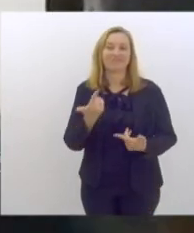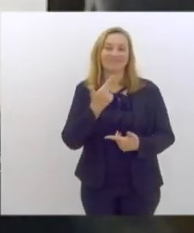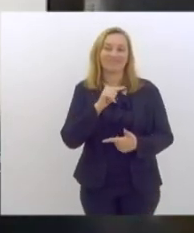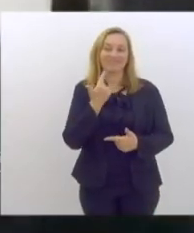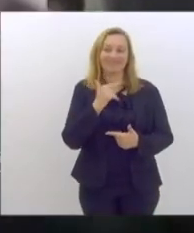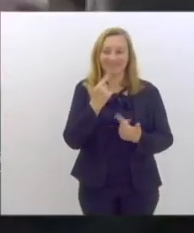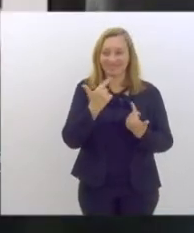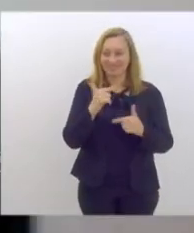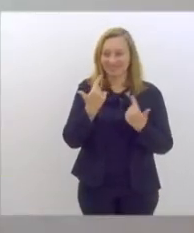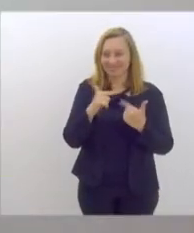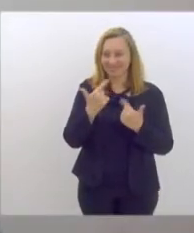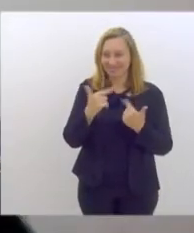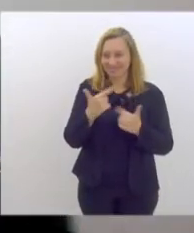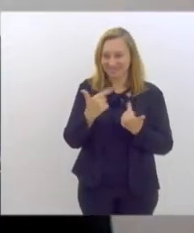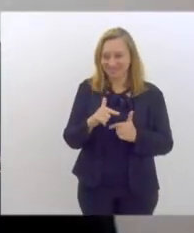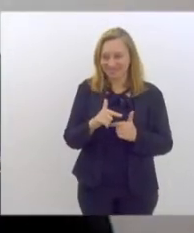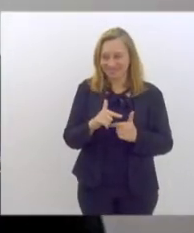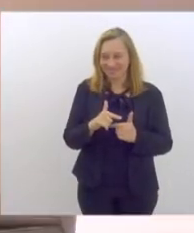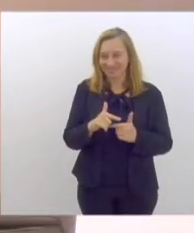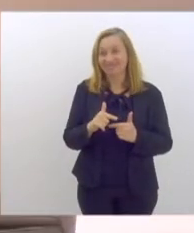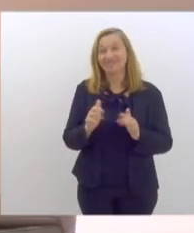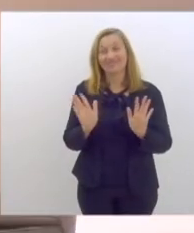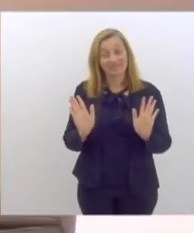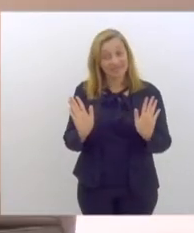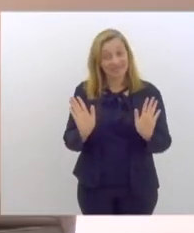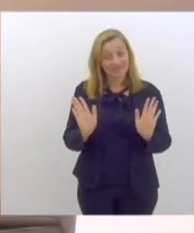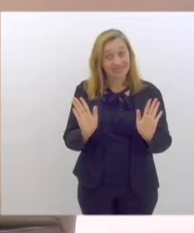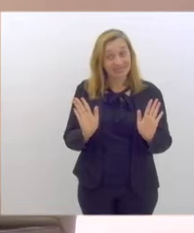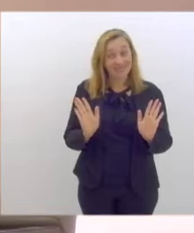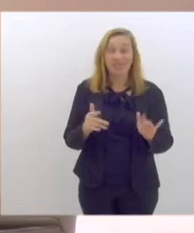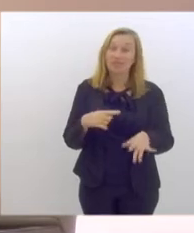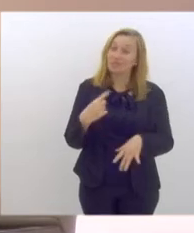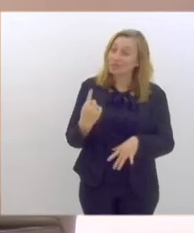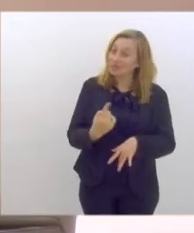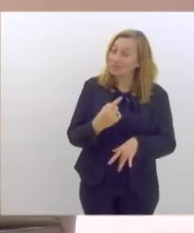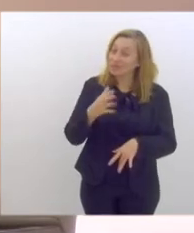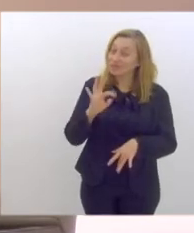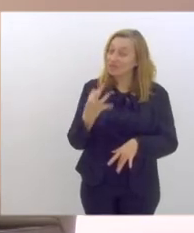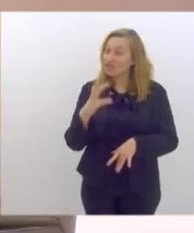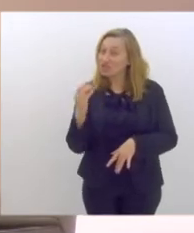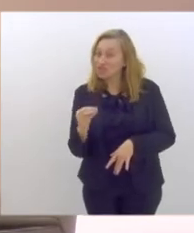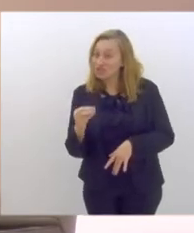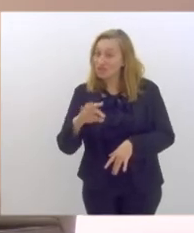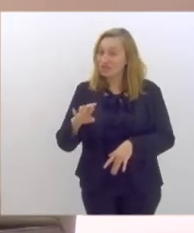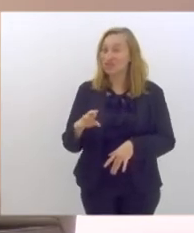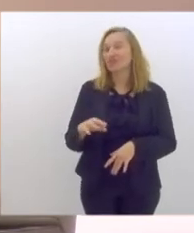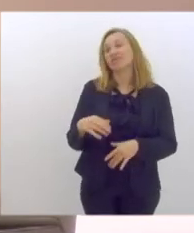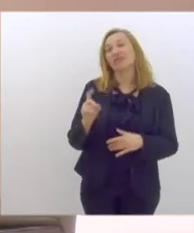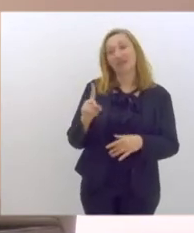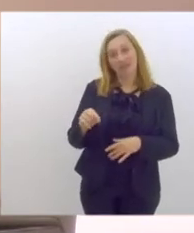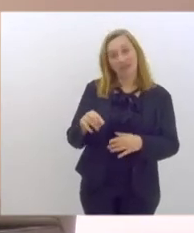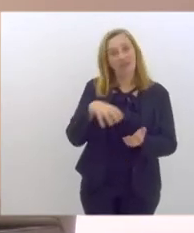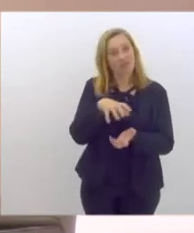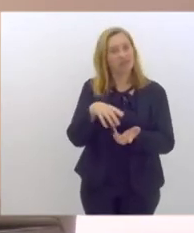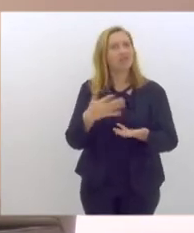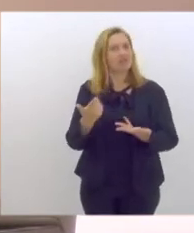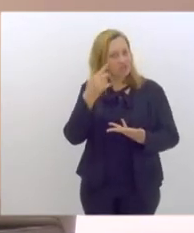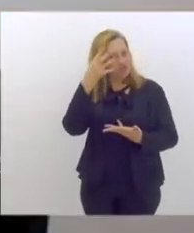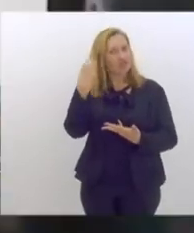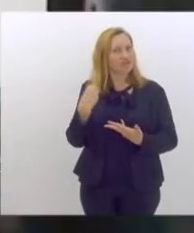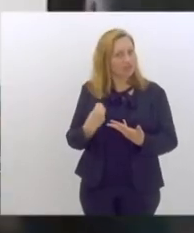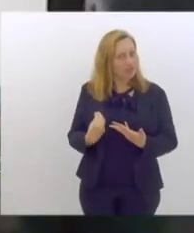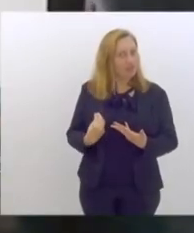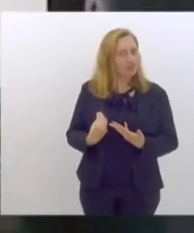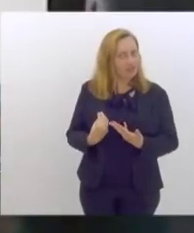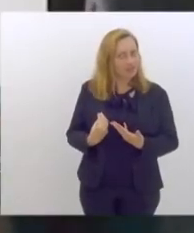Hahaha o nosso Chico Machado é um revolucionário né o cara meu que você esqueceu de